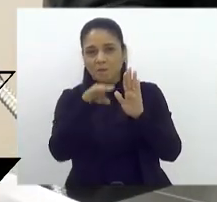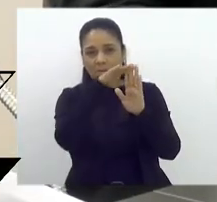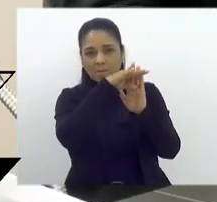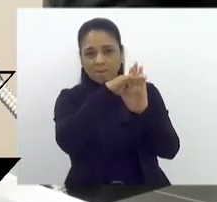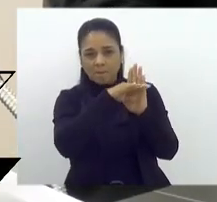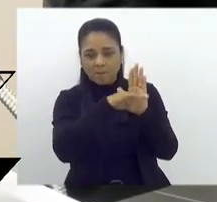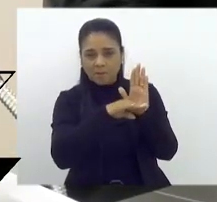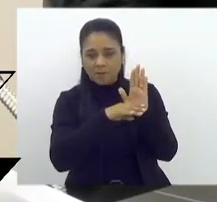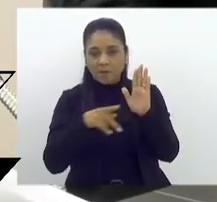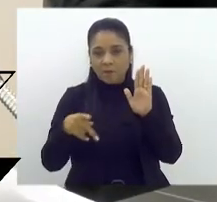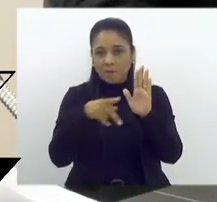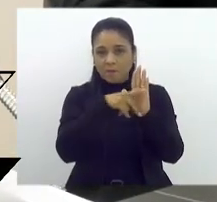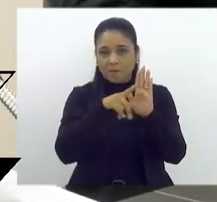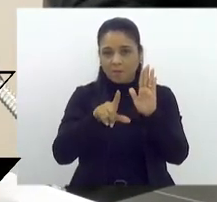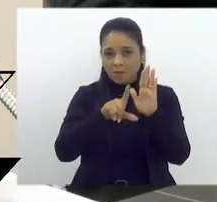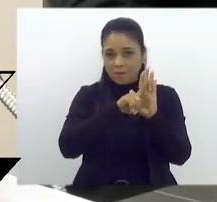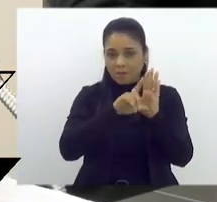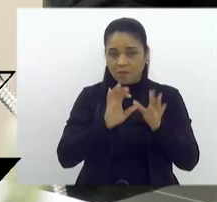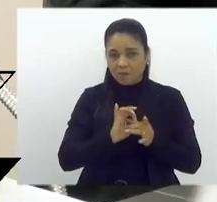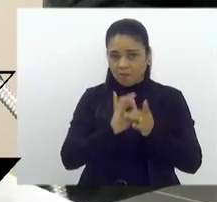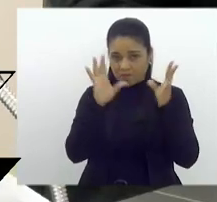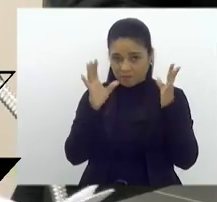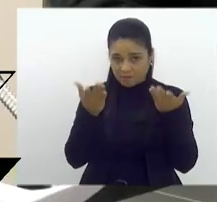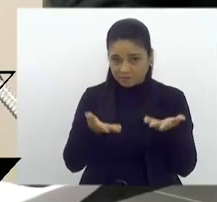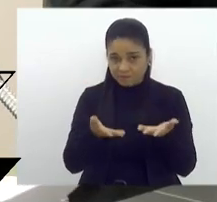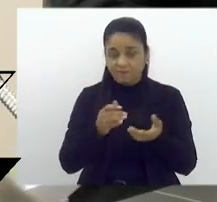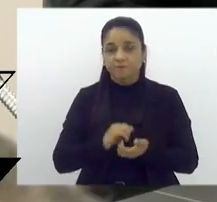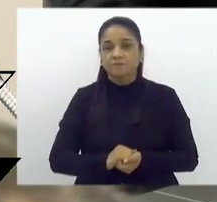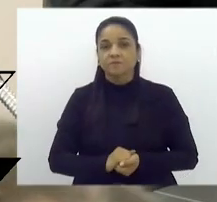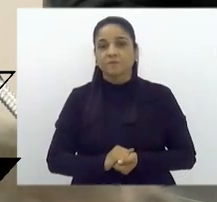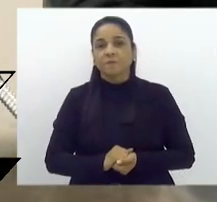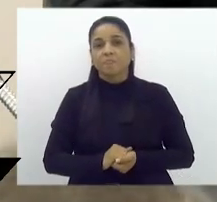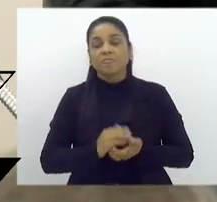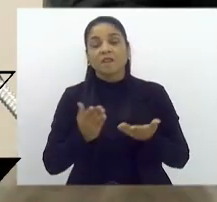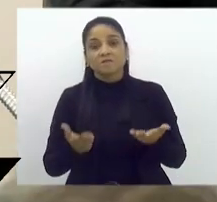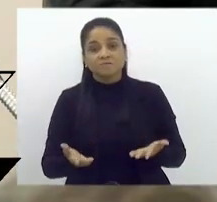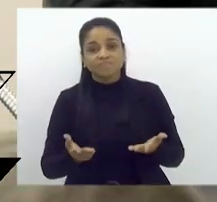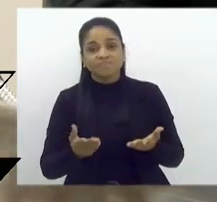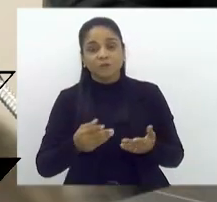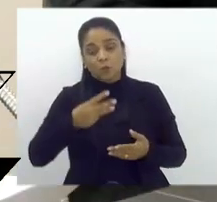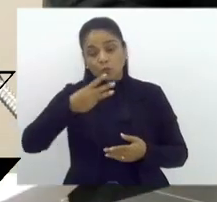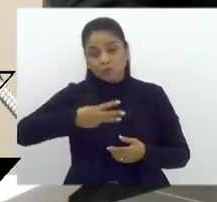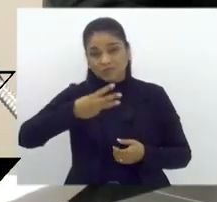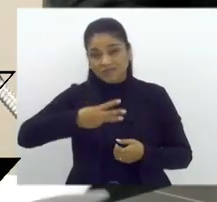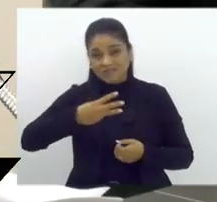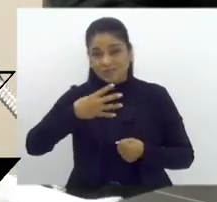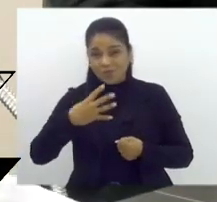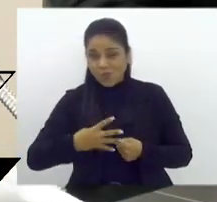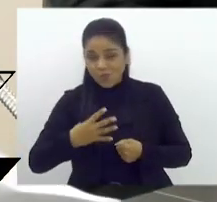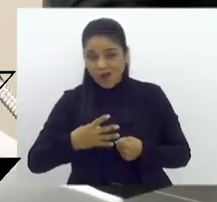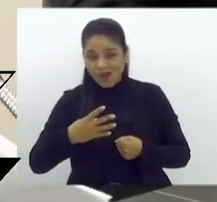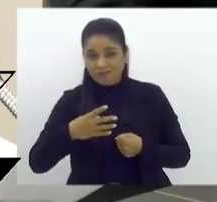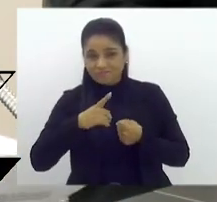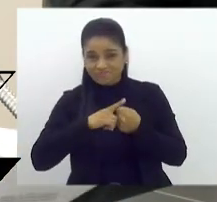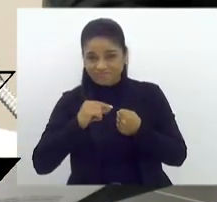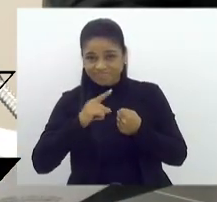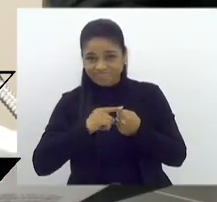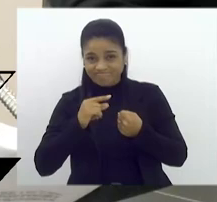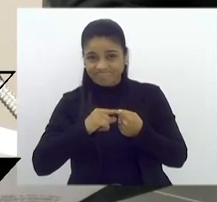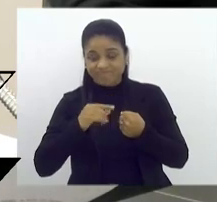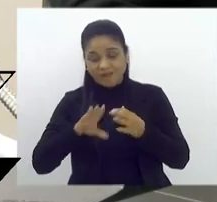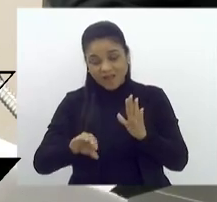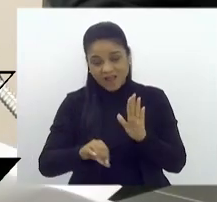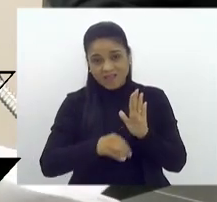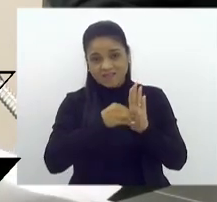serem projetos autorizativos. Só que não faz o 3º e o 4º, então as emendas estão nesse